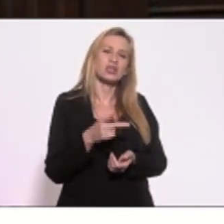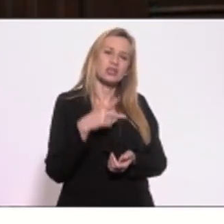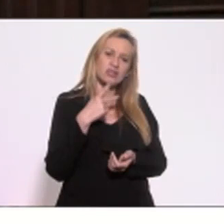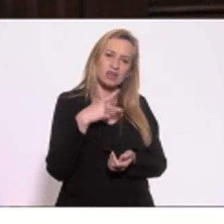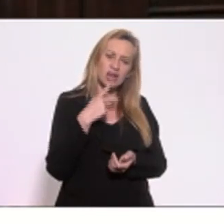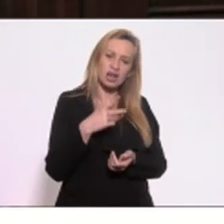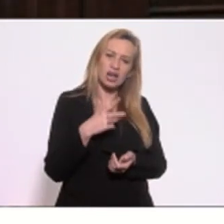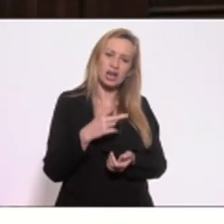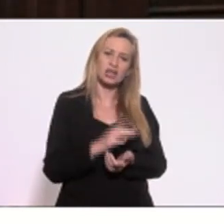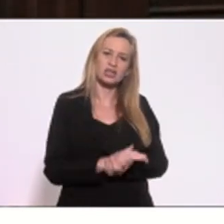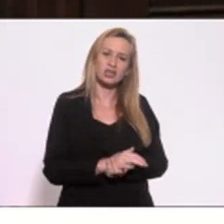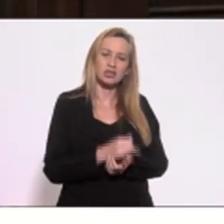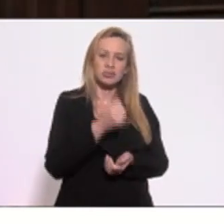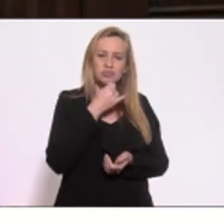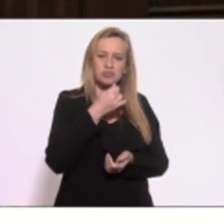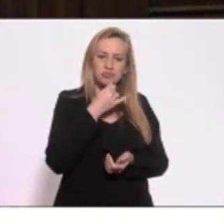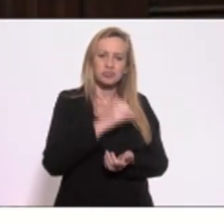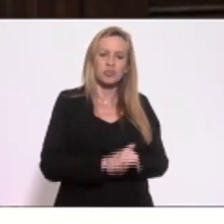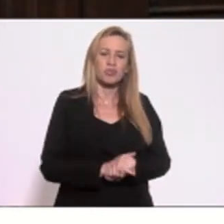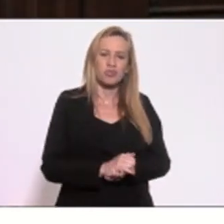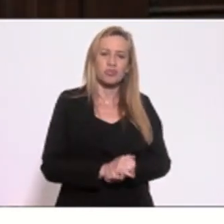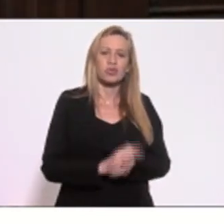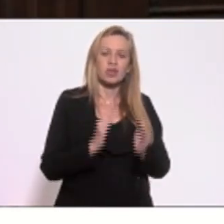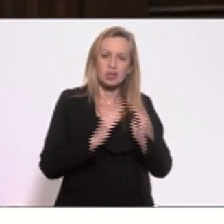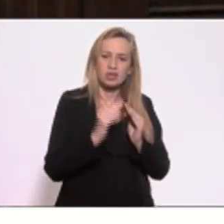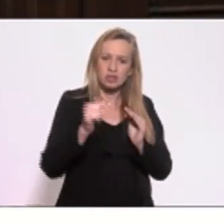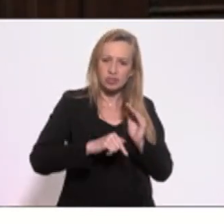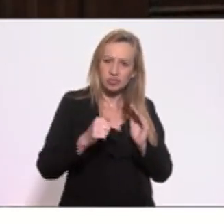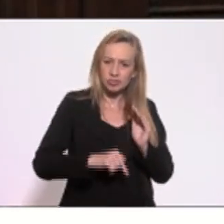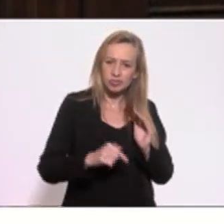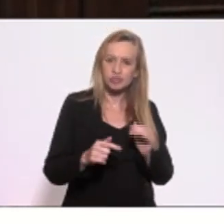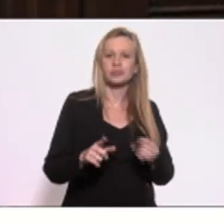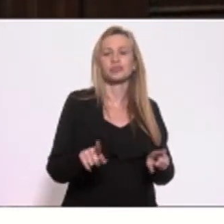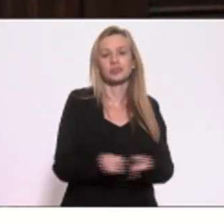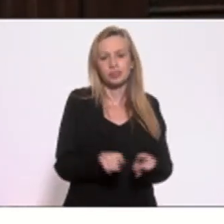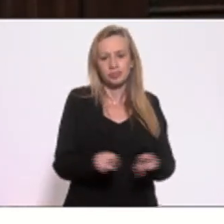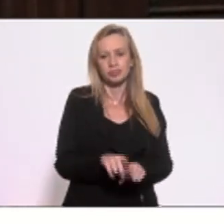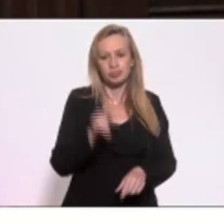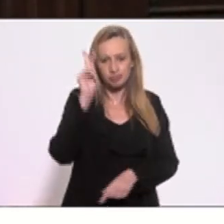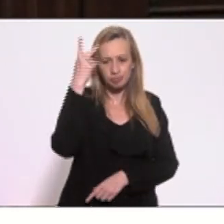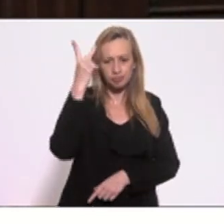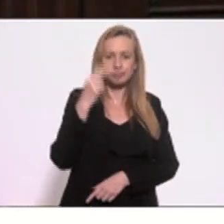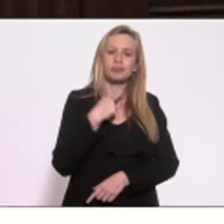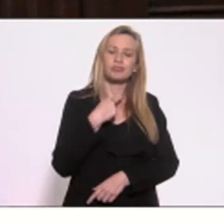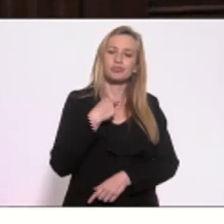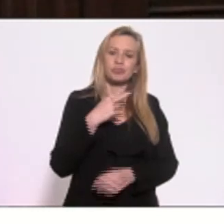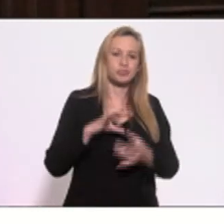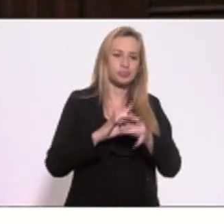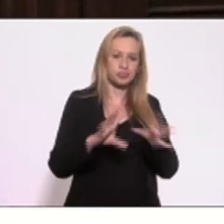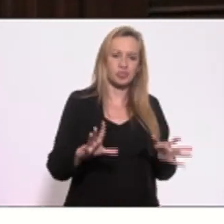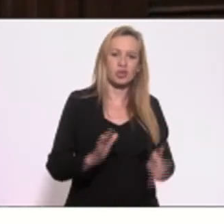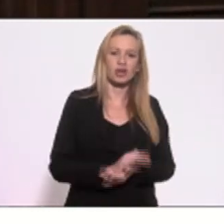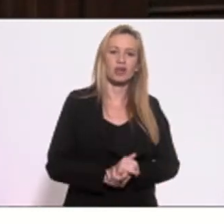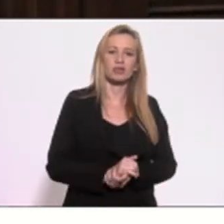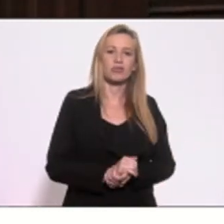registrado o meu repúdio, afinal de contas, essa casa aqui também faz história. E não podemos deixar que